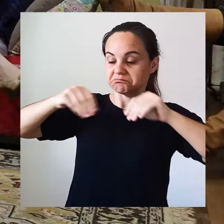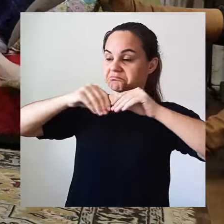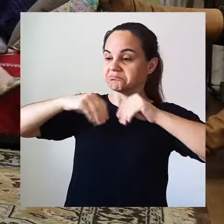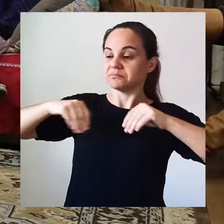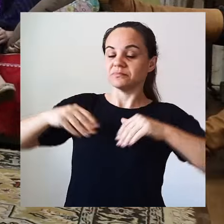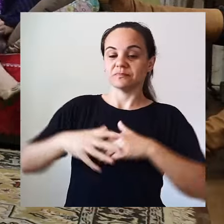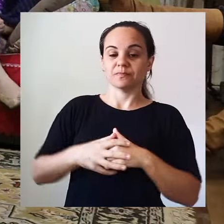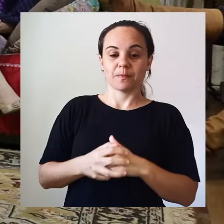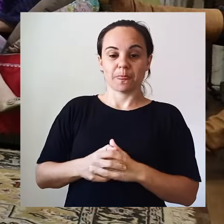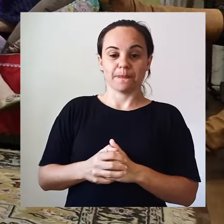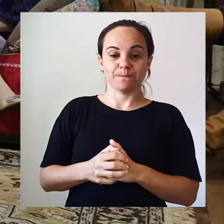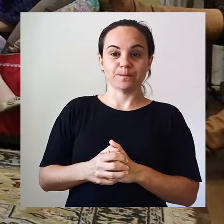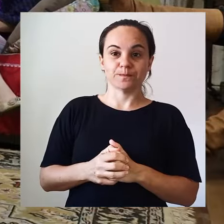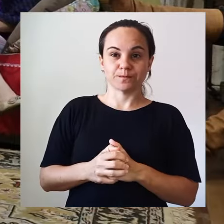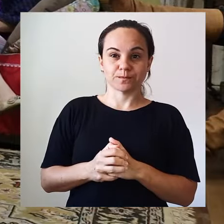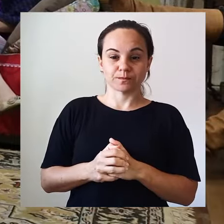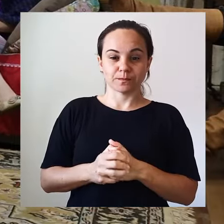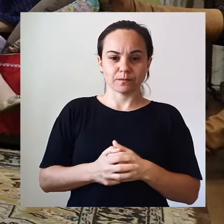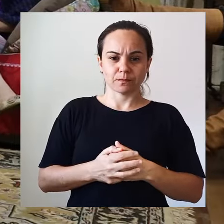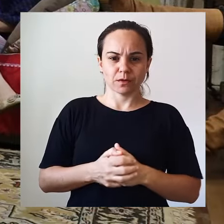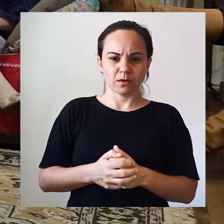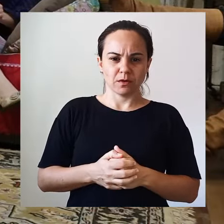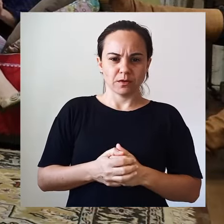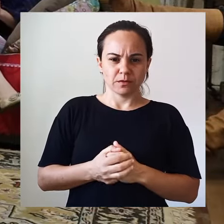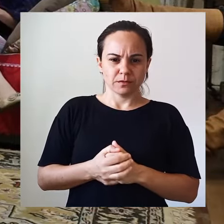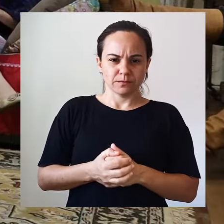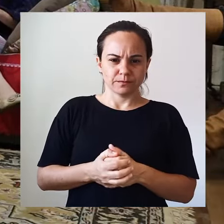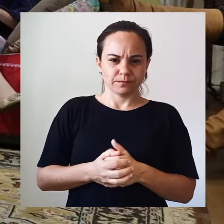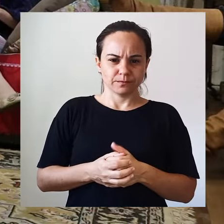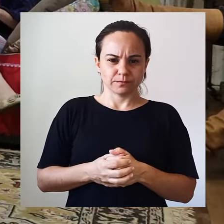Castigo. Sempre o burro.